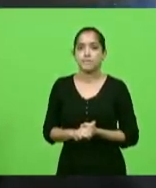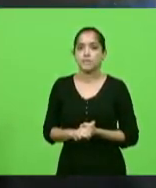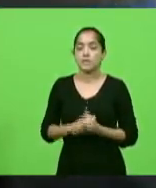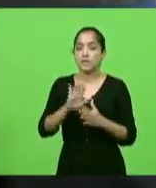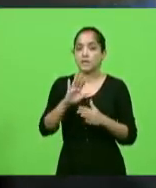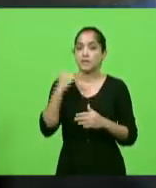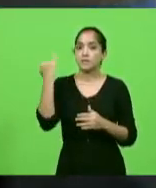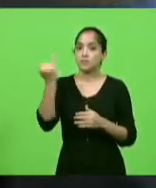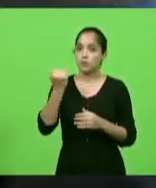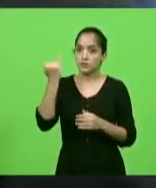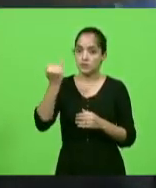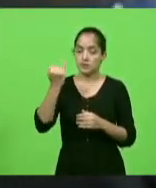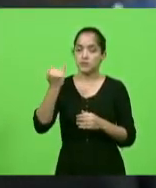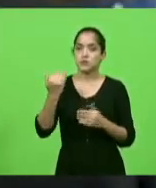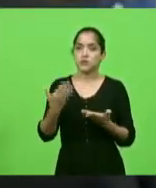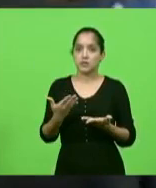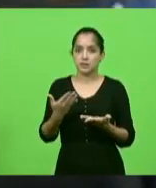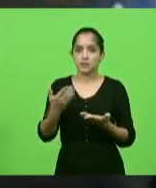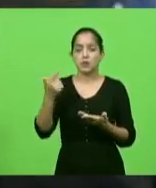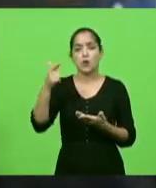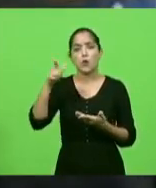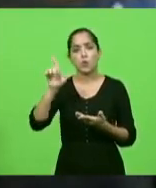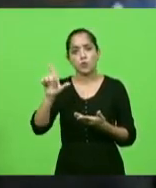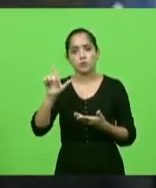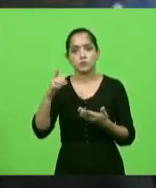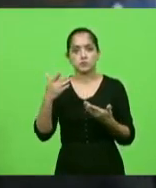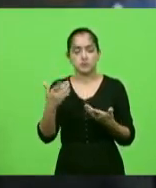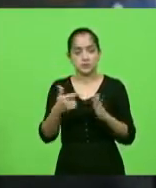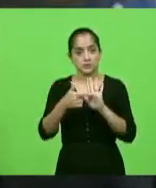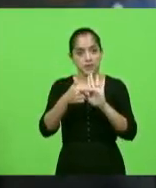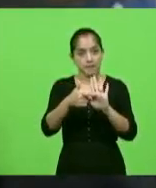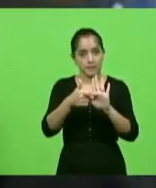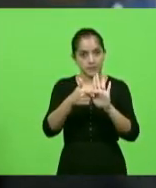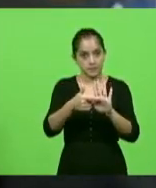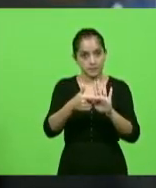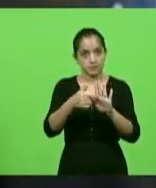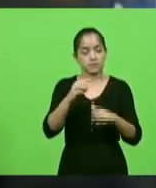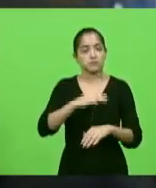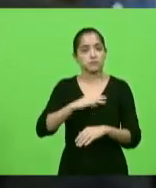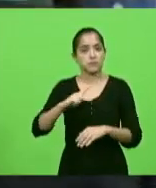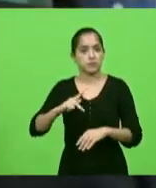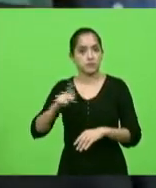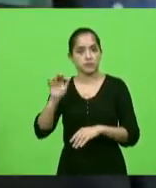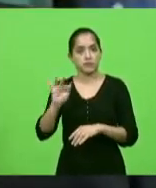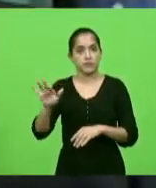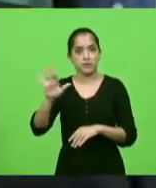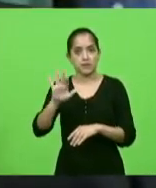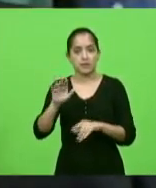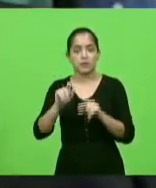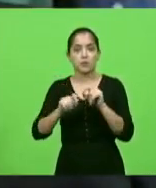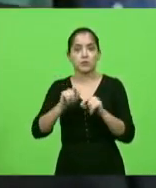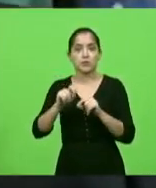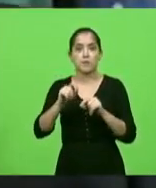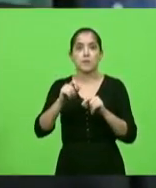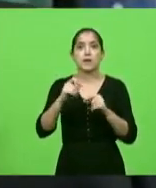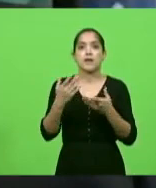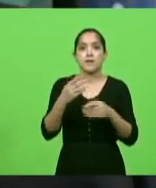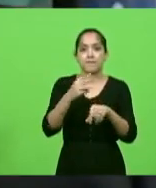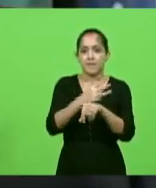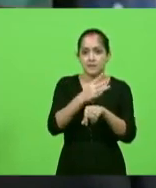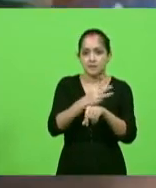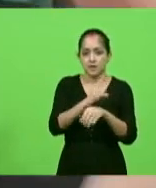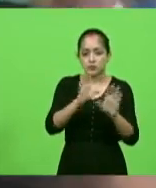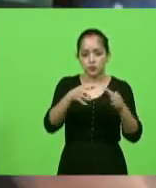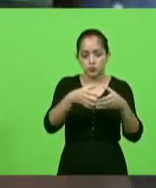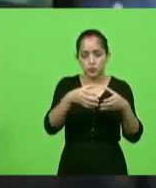é importante ainda abordar outra circunstância apresentada pelo Ministério Público Federal e quem mensagens de